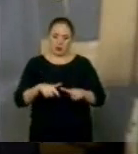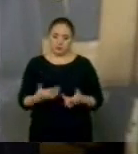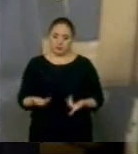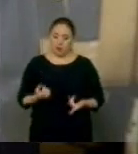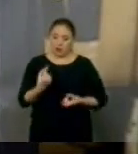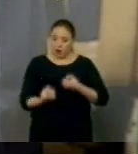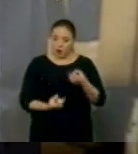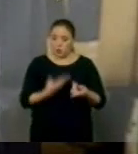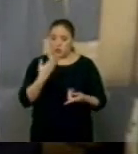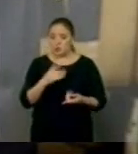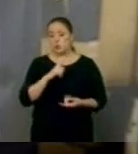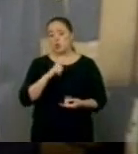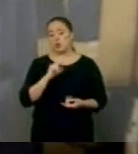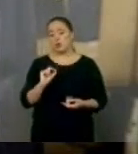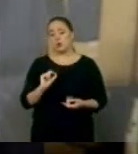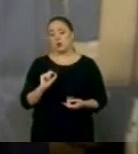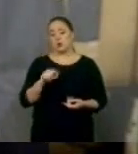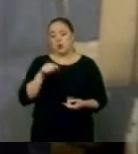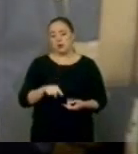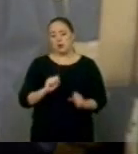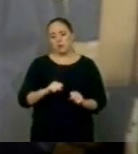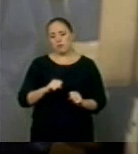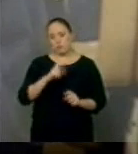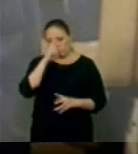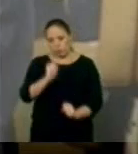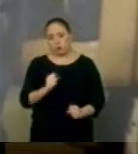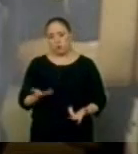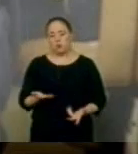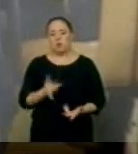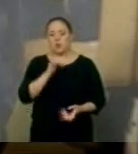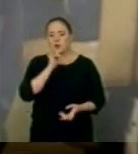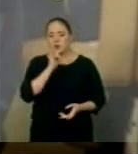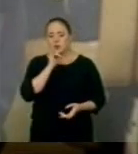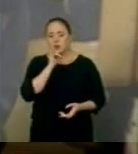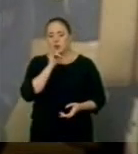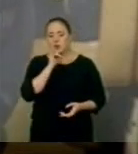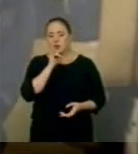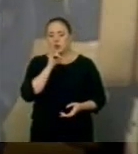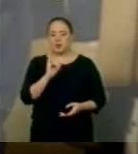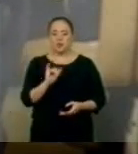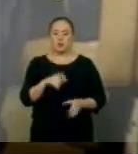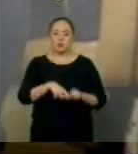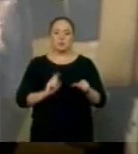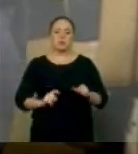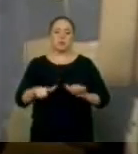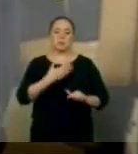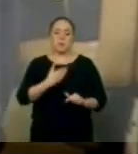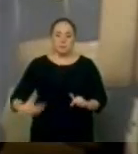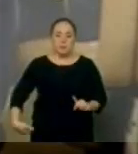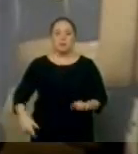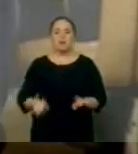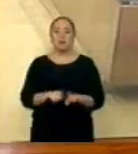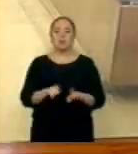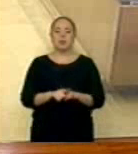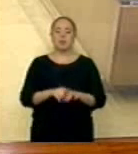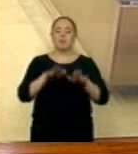cautelares têm exatamente essa força, a exemplo da suspensão de função pública, a exemplo do recolhimento